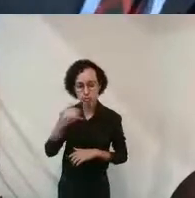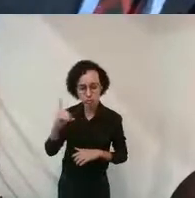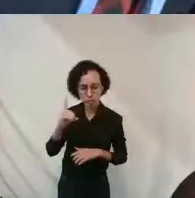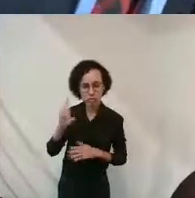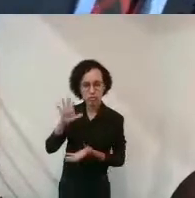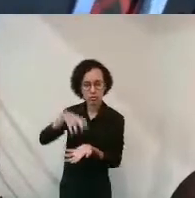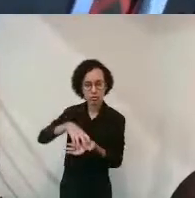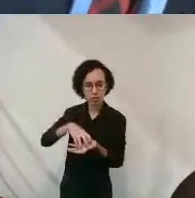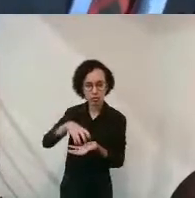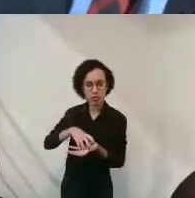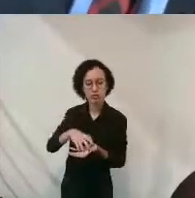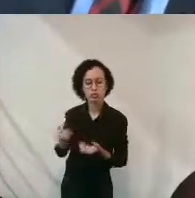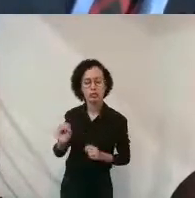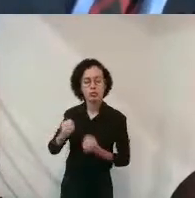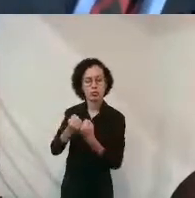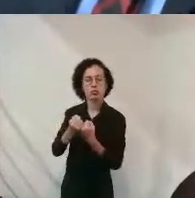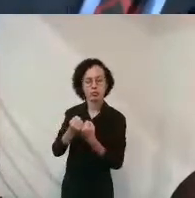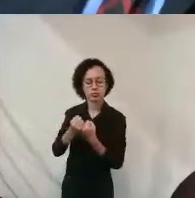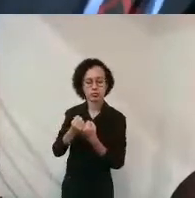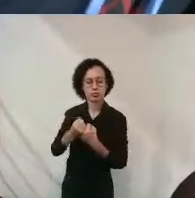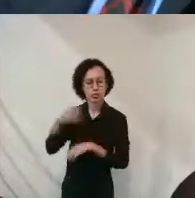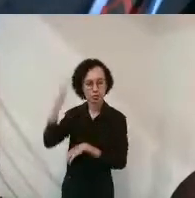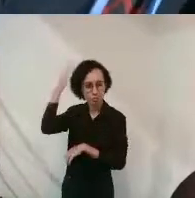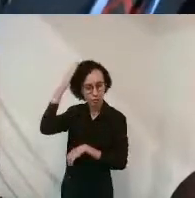de Apoio Operacional do Meio Ambiente do Estado do Pará.